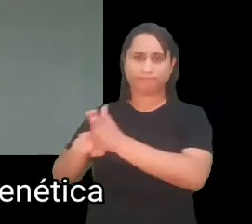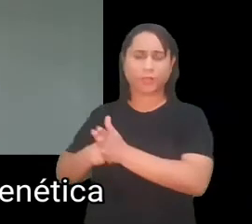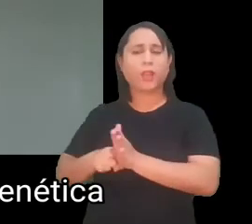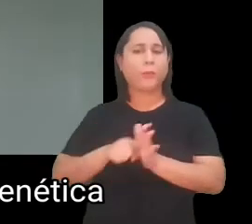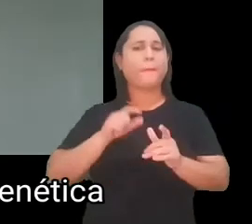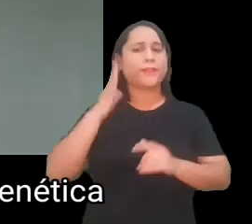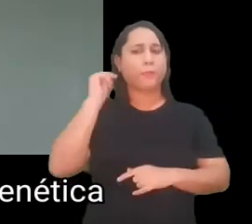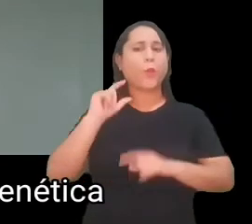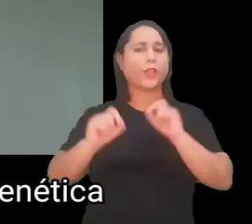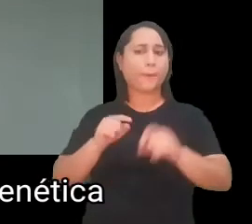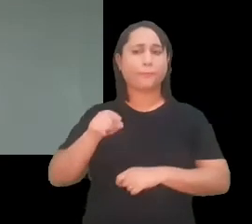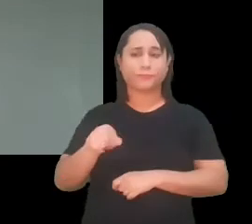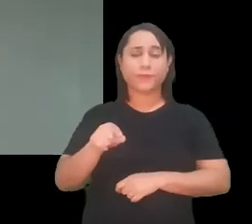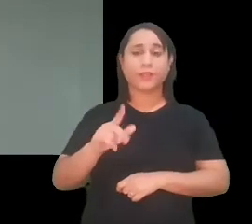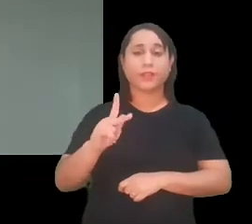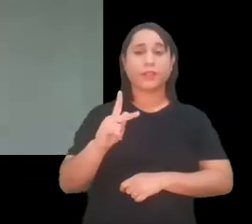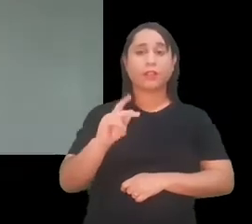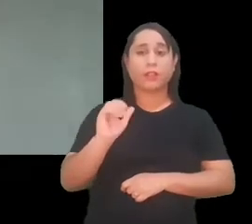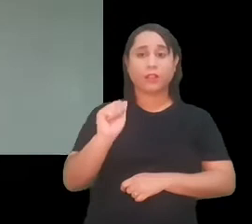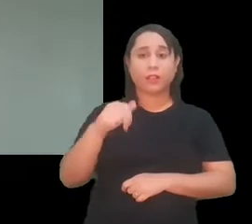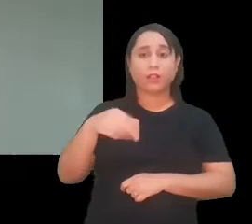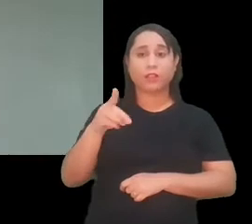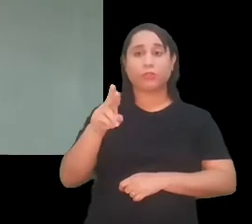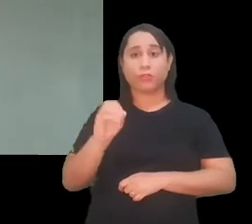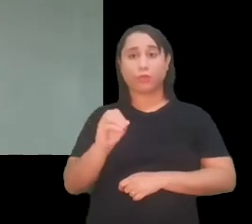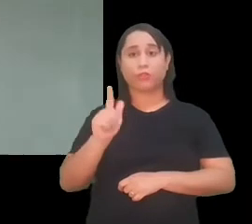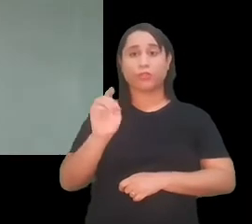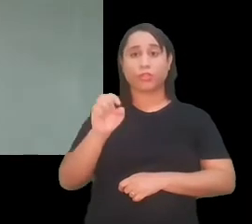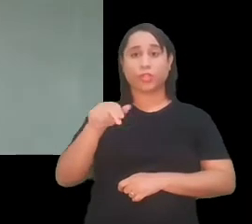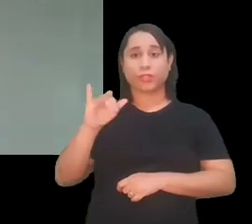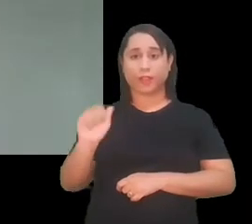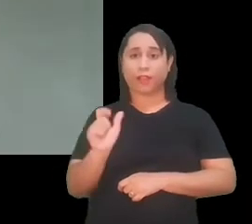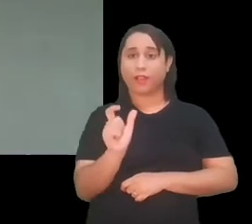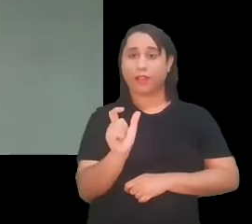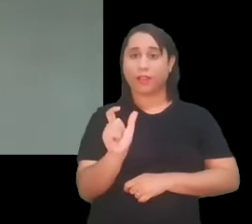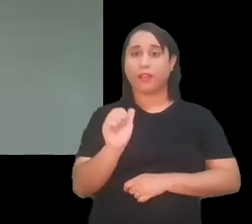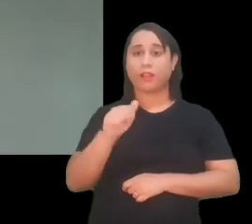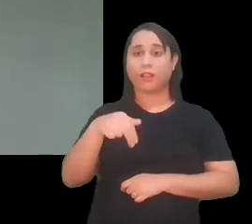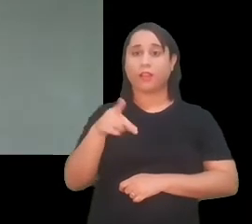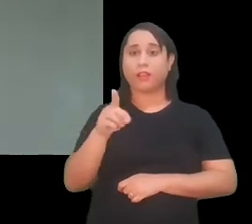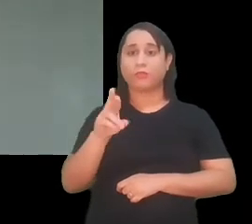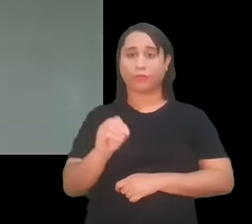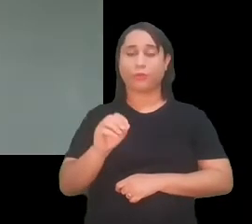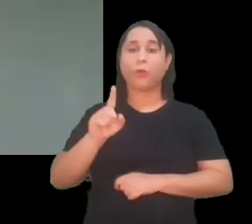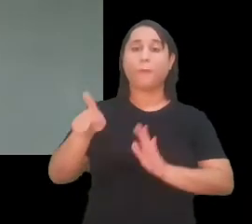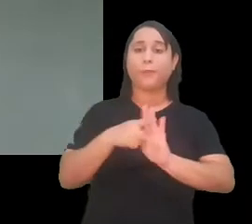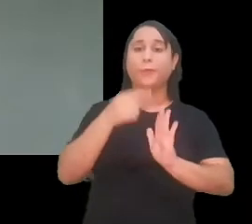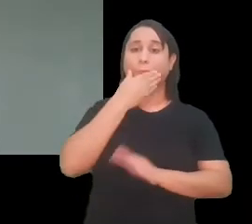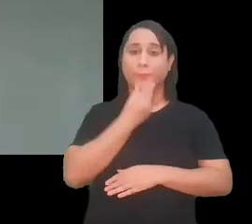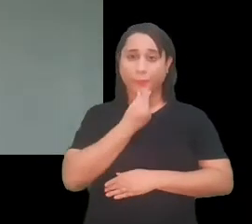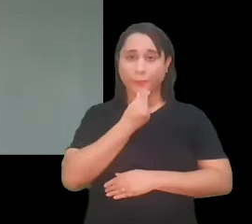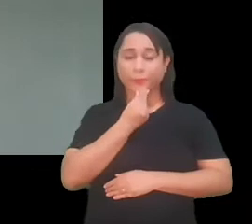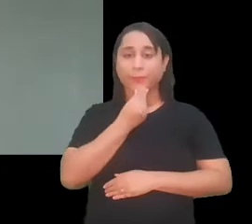Pessoal, androgênica, a gente viu, ó, andro, né? Andro é relativo ao sexo masculino, tá? Então